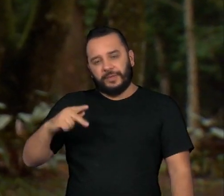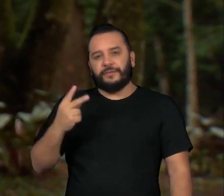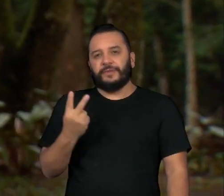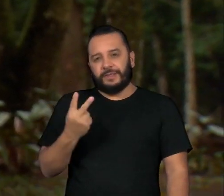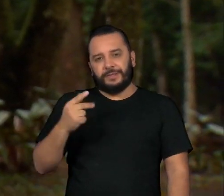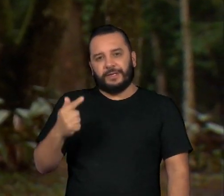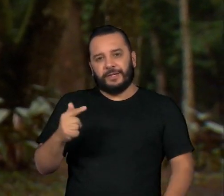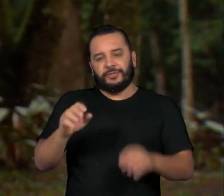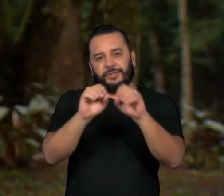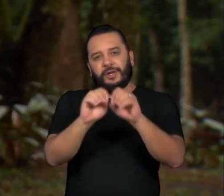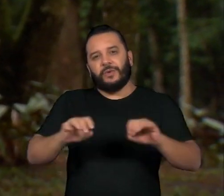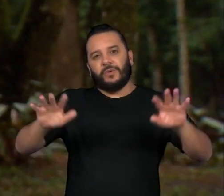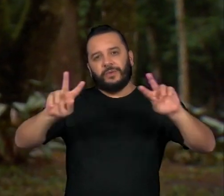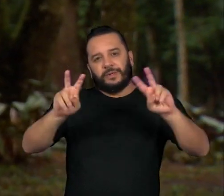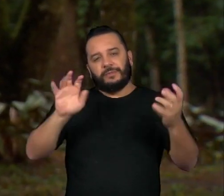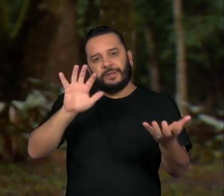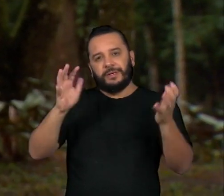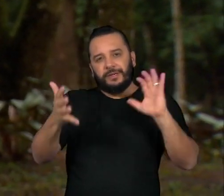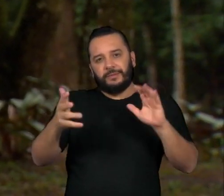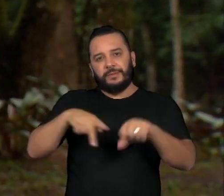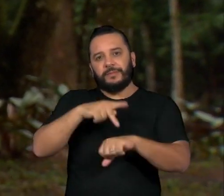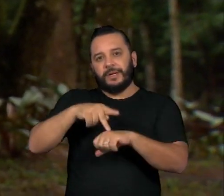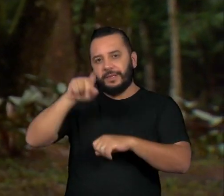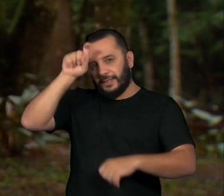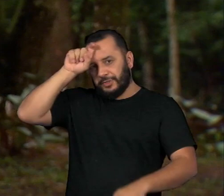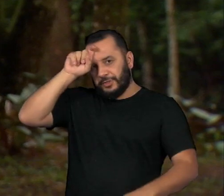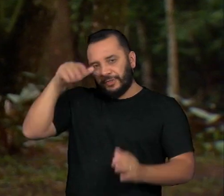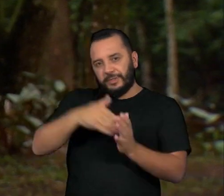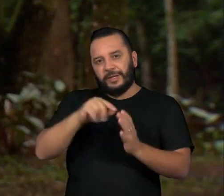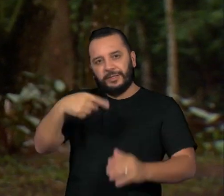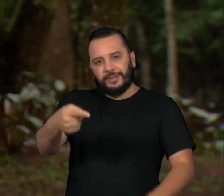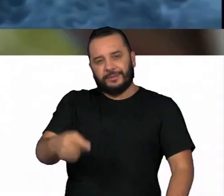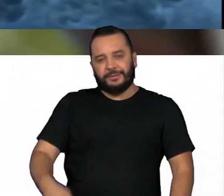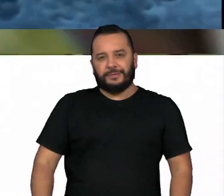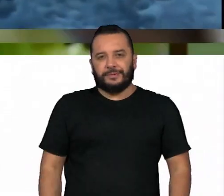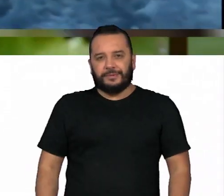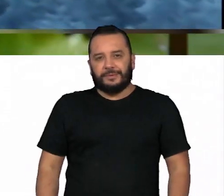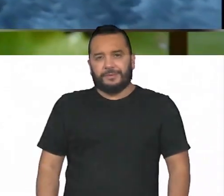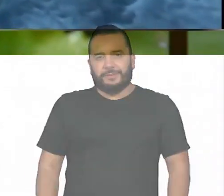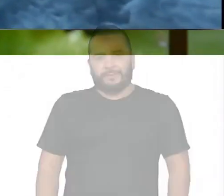Conferência da ONU sobre o Clima, realizada no Egito. Até lá!